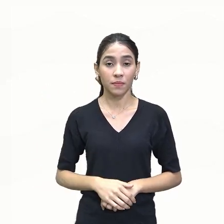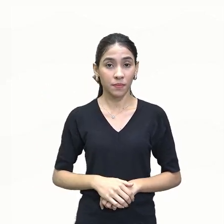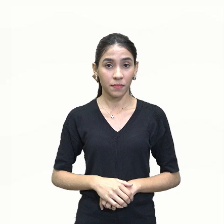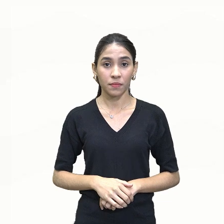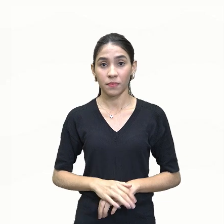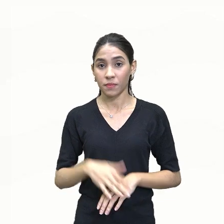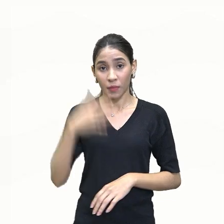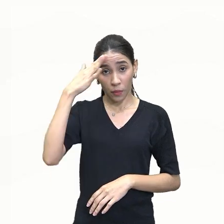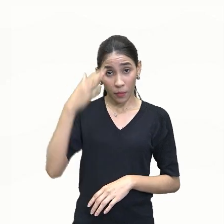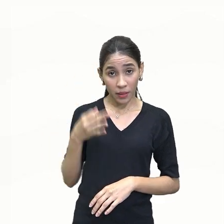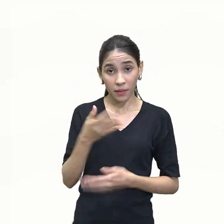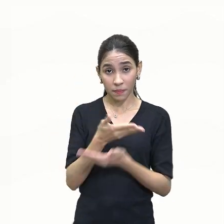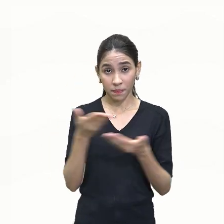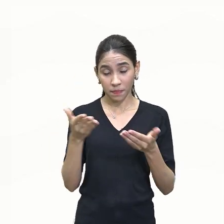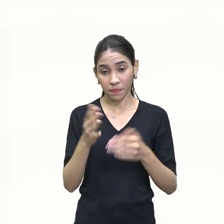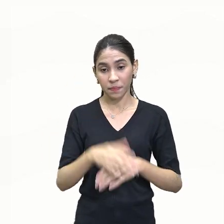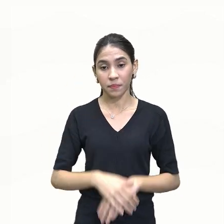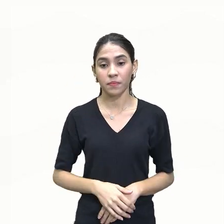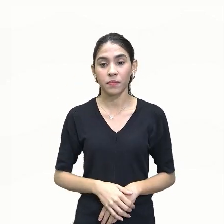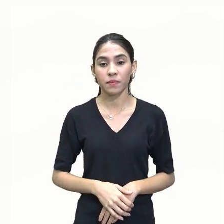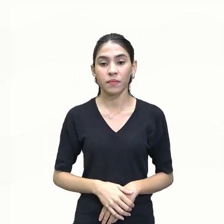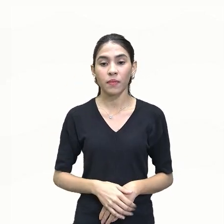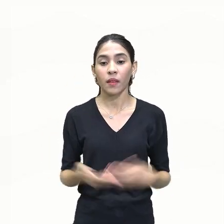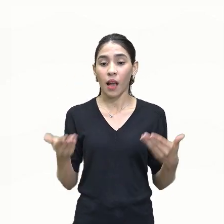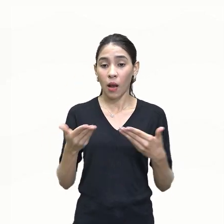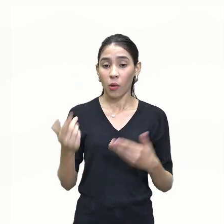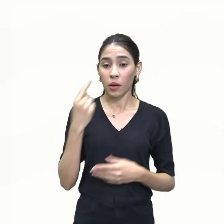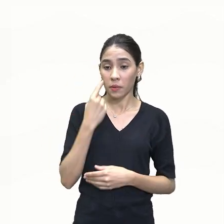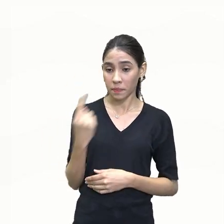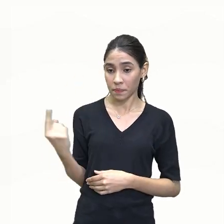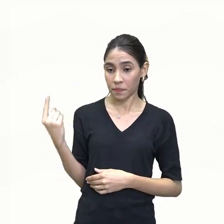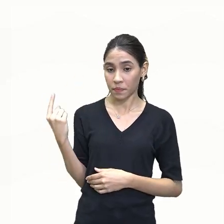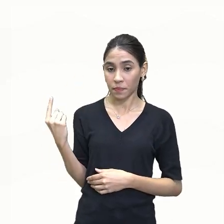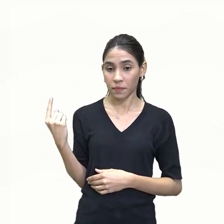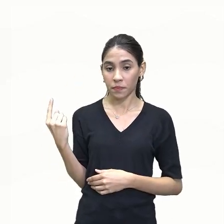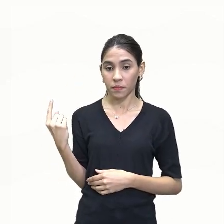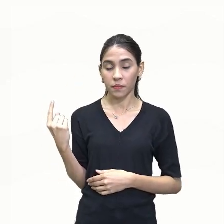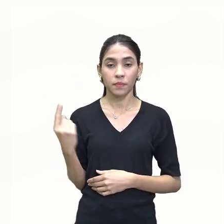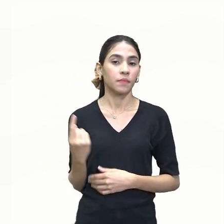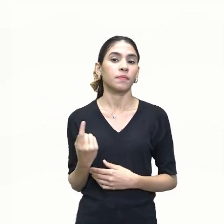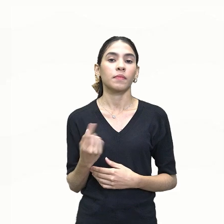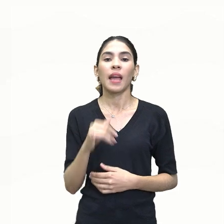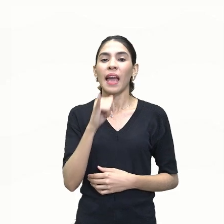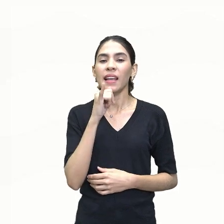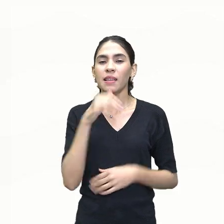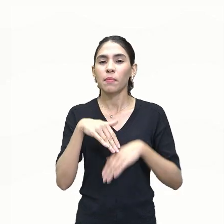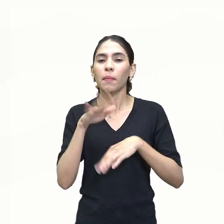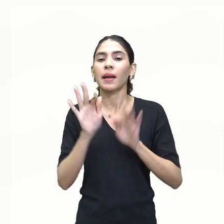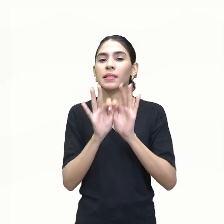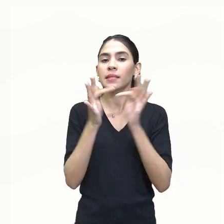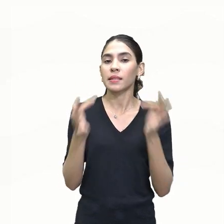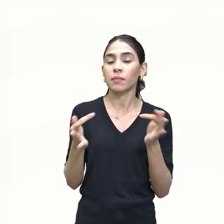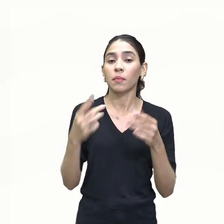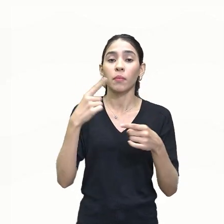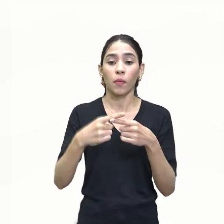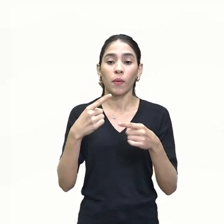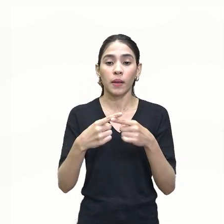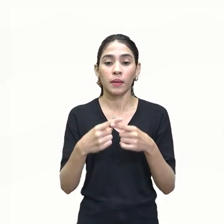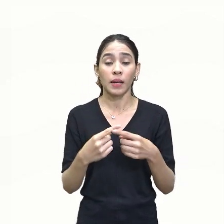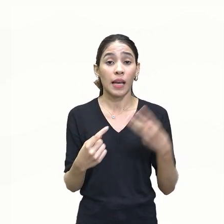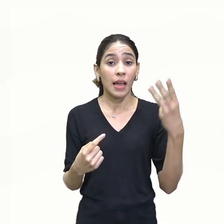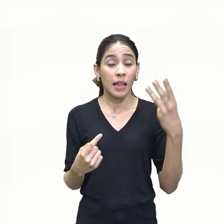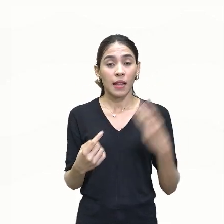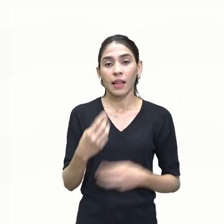certo? Compreenderam? Agora vem os exemplos mais simples. Por quê? Porque aqui eu tenho, no